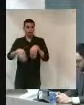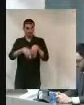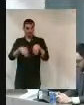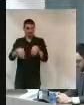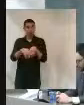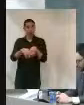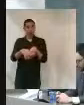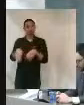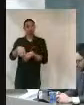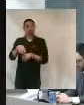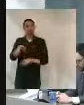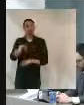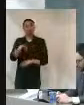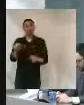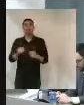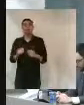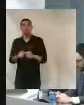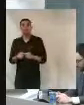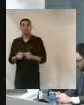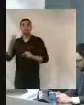para produzir